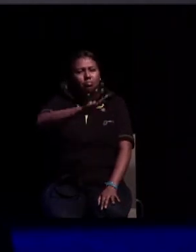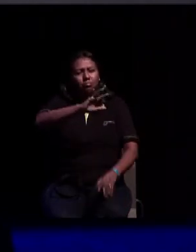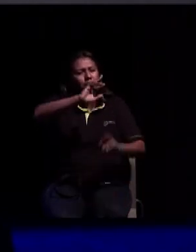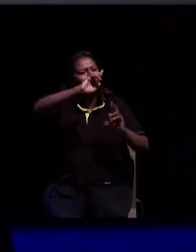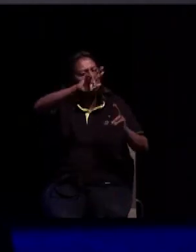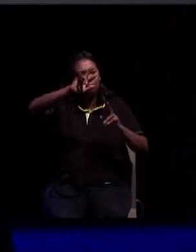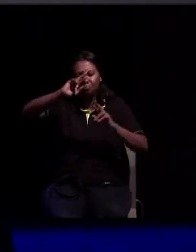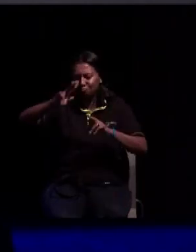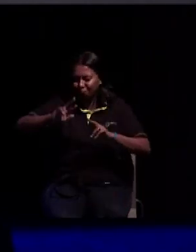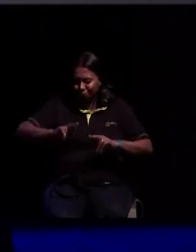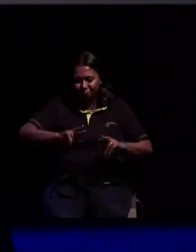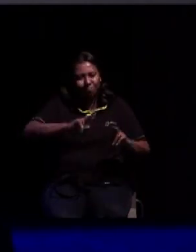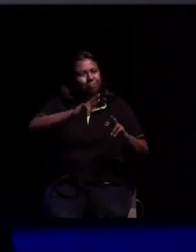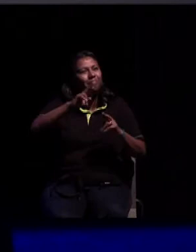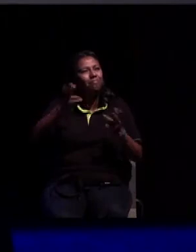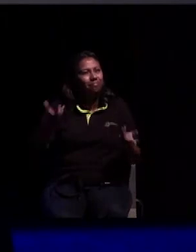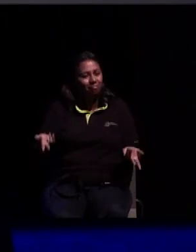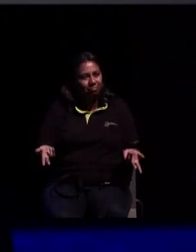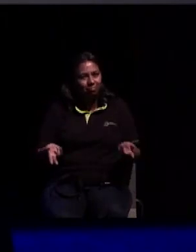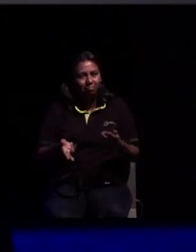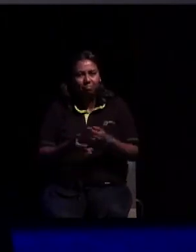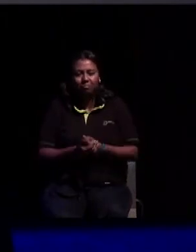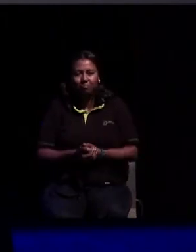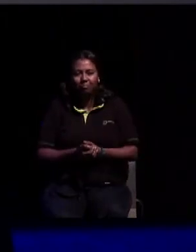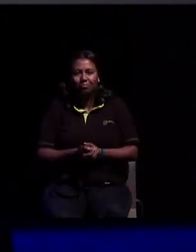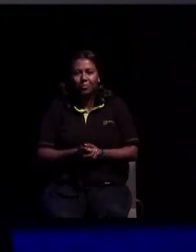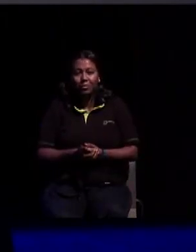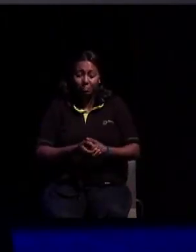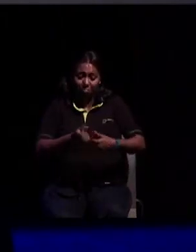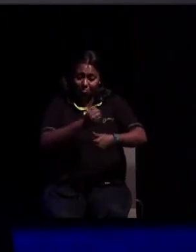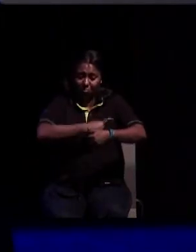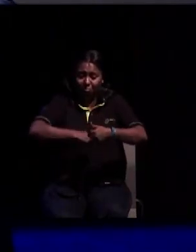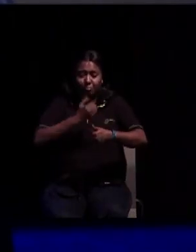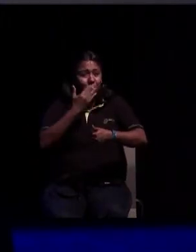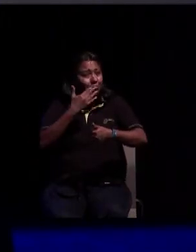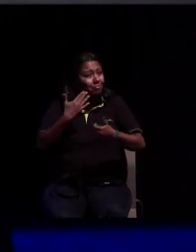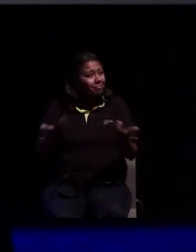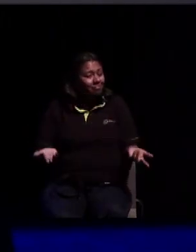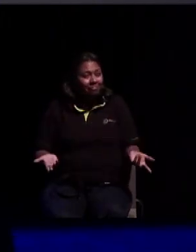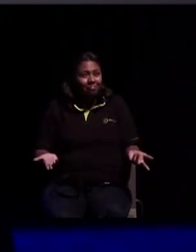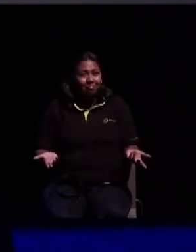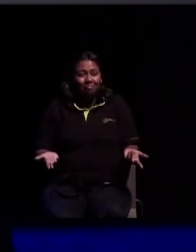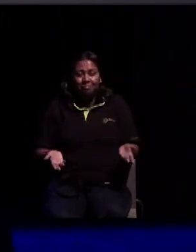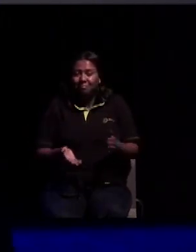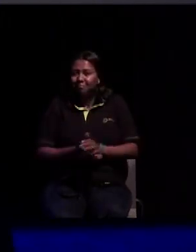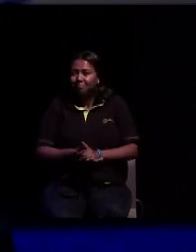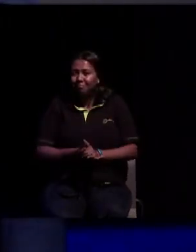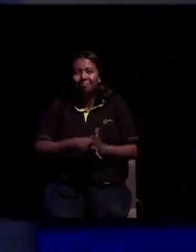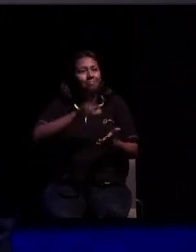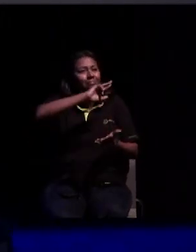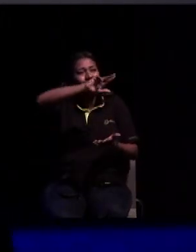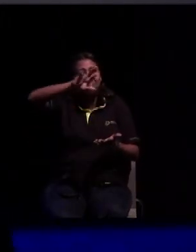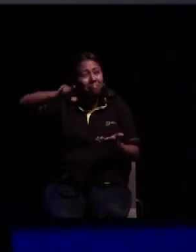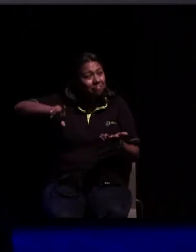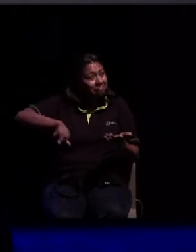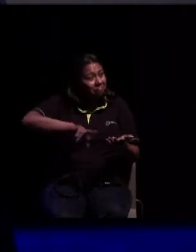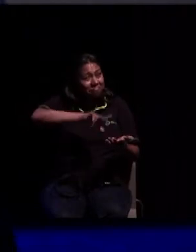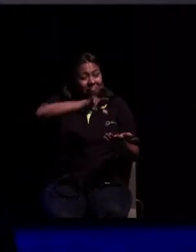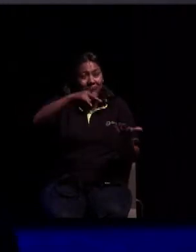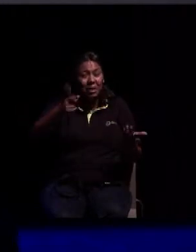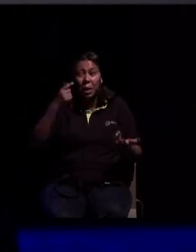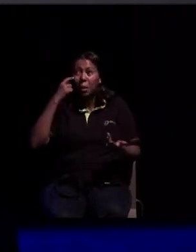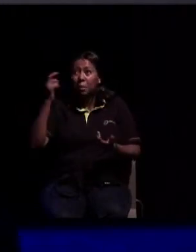é enorme, com uma culinária riquíssima. Eu fico imaginando se existe algum país do mundo com